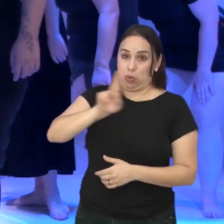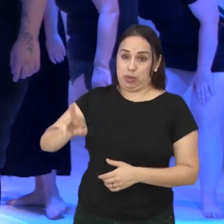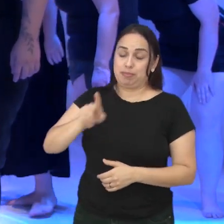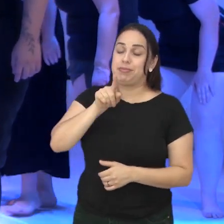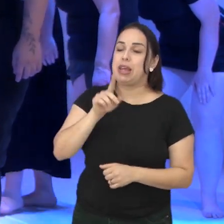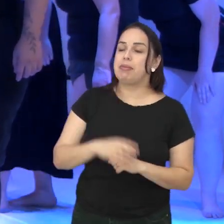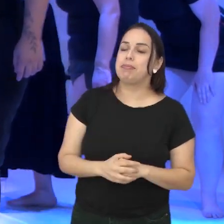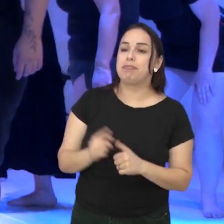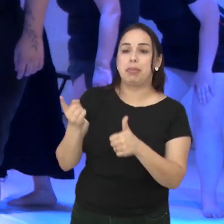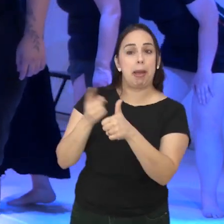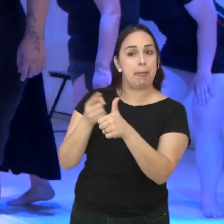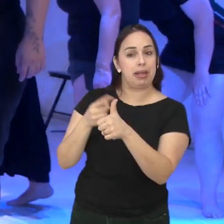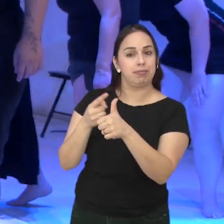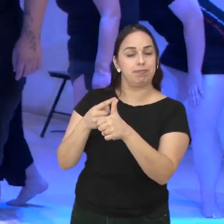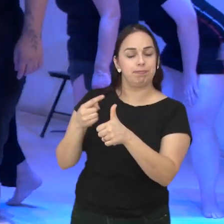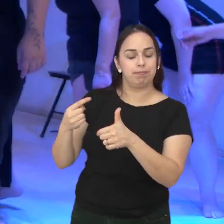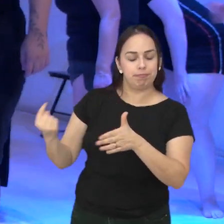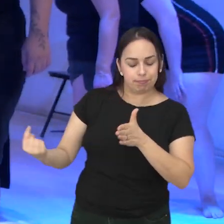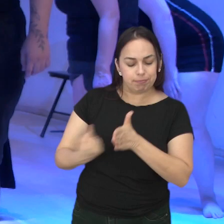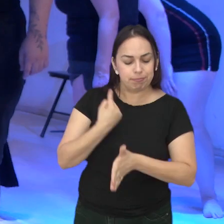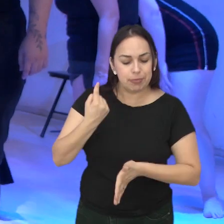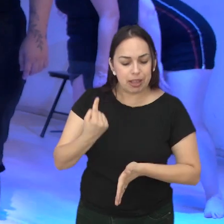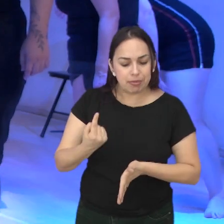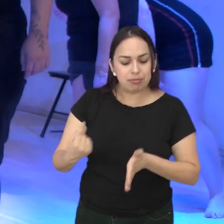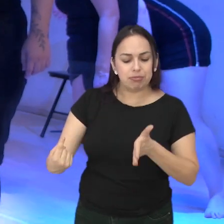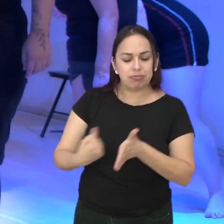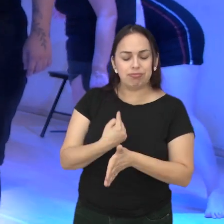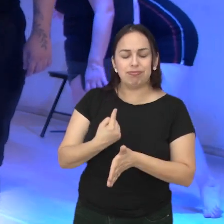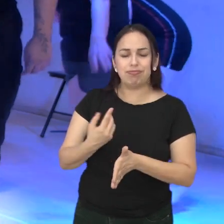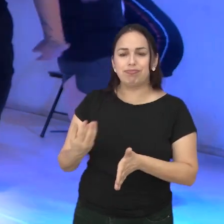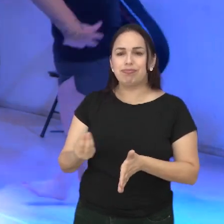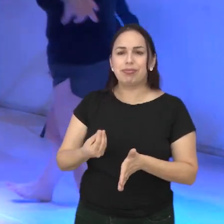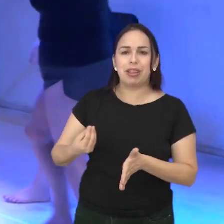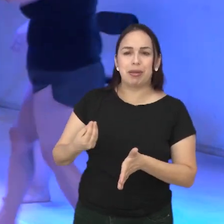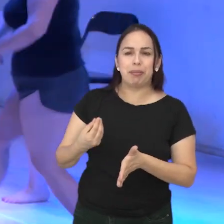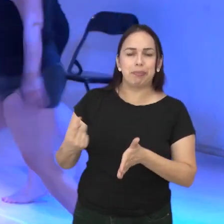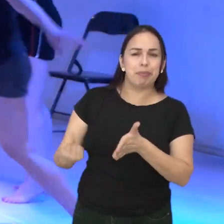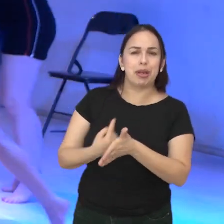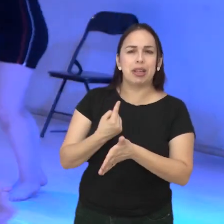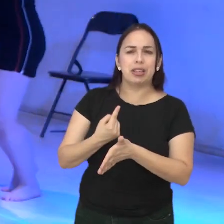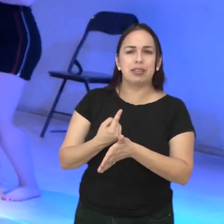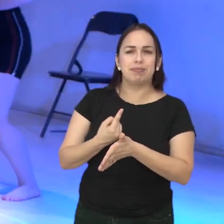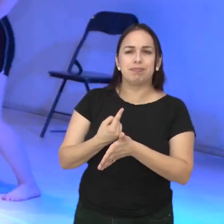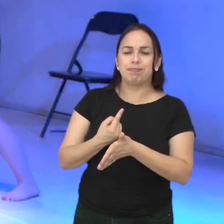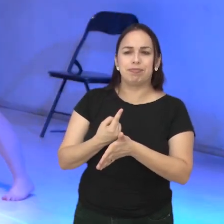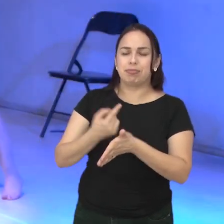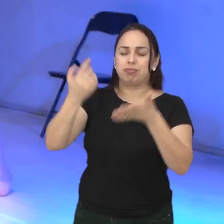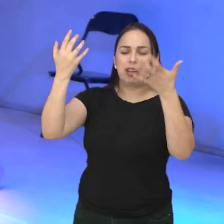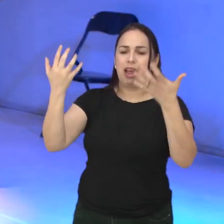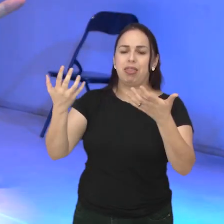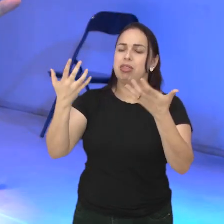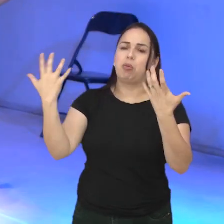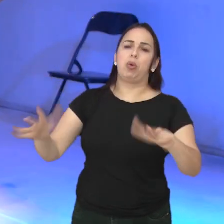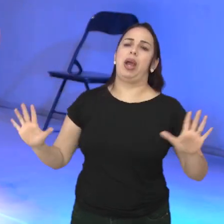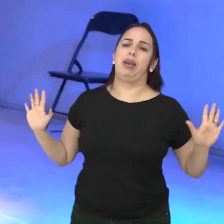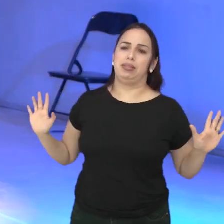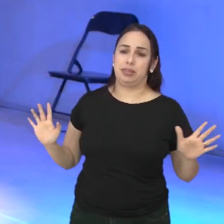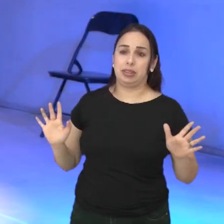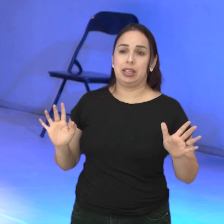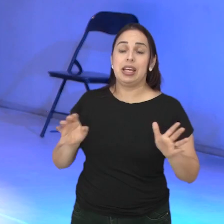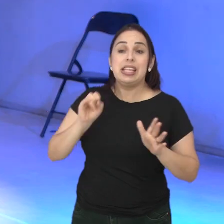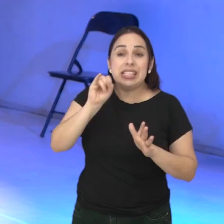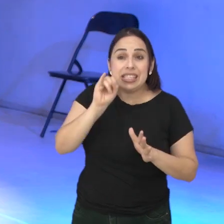bom, primeiro você tem que se perguntar se você primeira coisa é desista de fazer